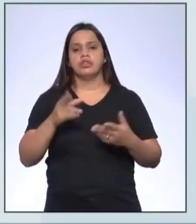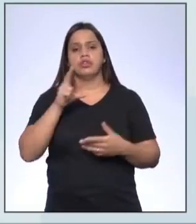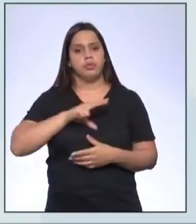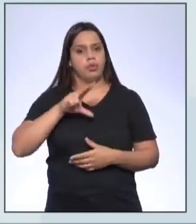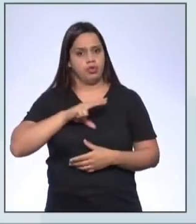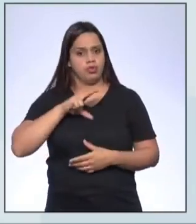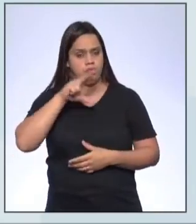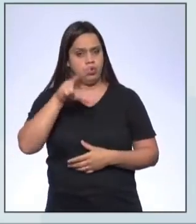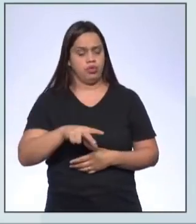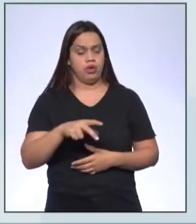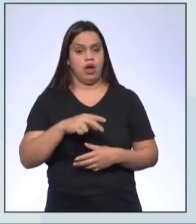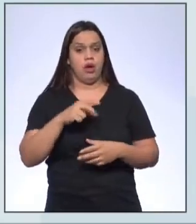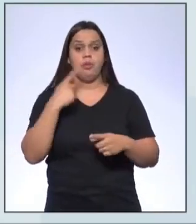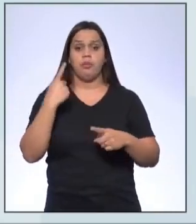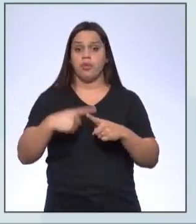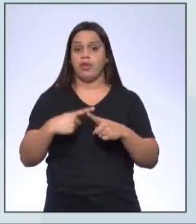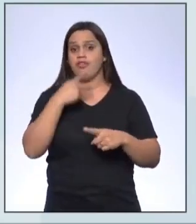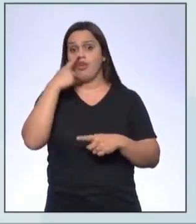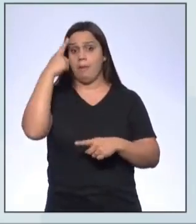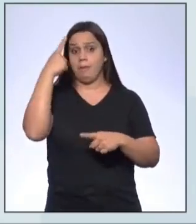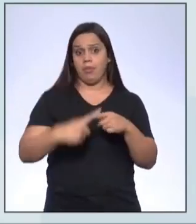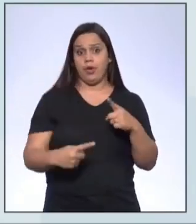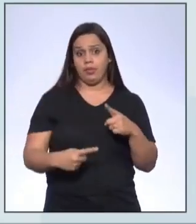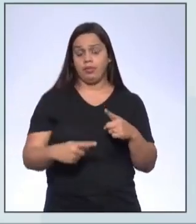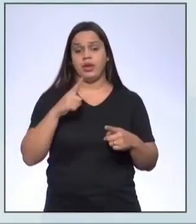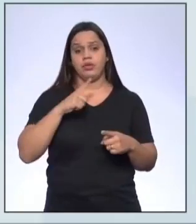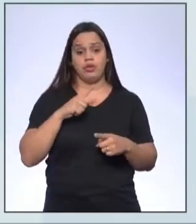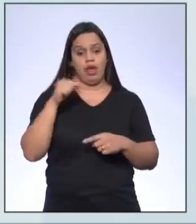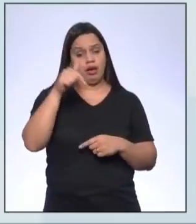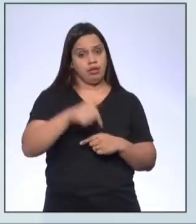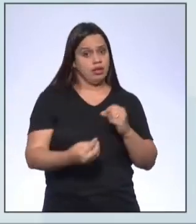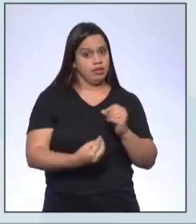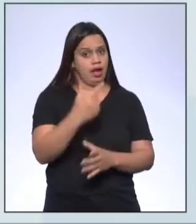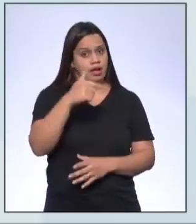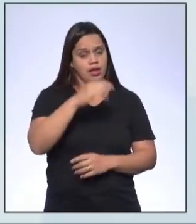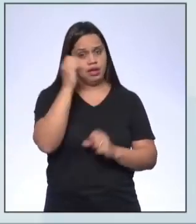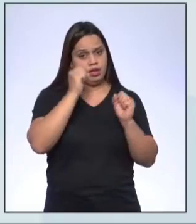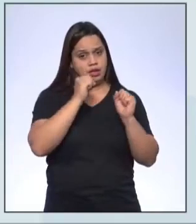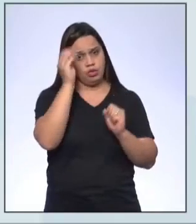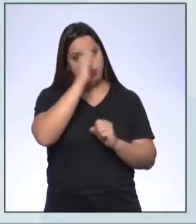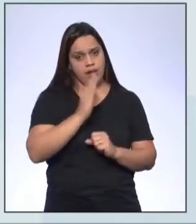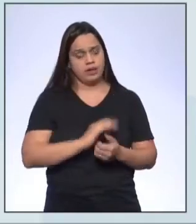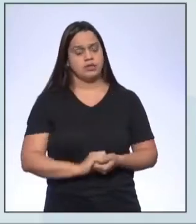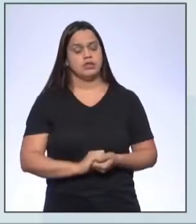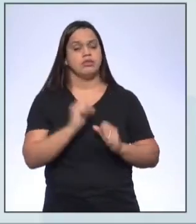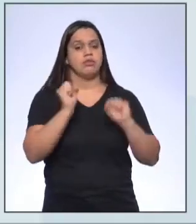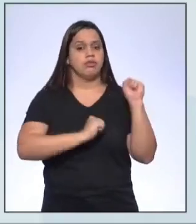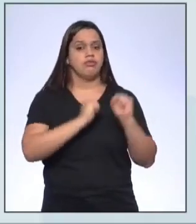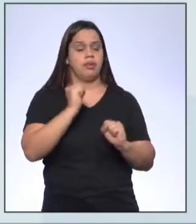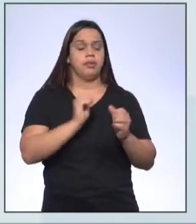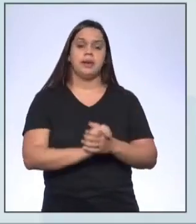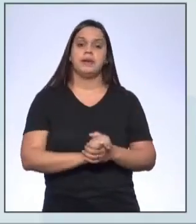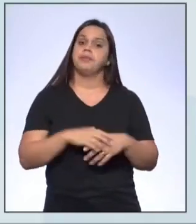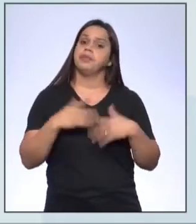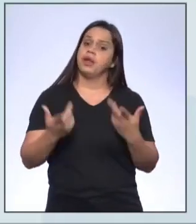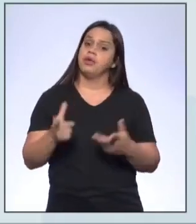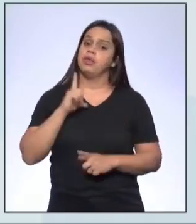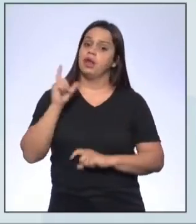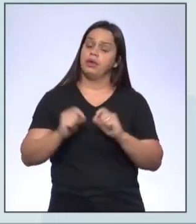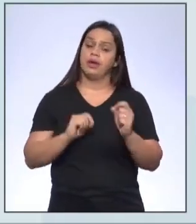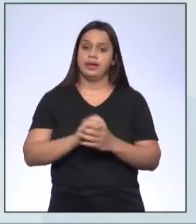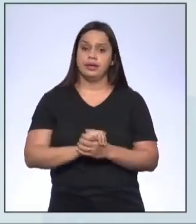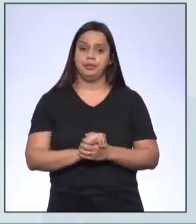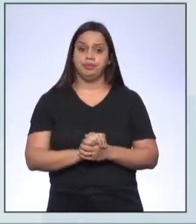causa disso, dessa proibição aí das indústrias no Brasil. Perfeito? Então, nós temos uma relação